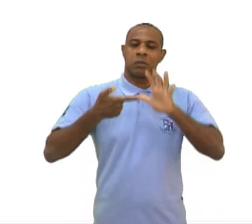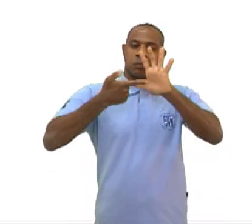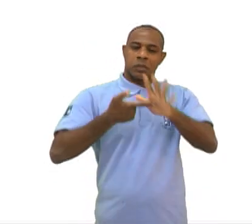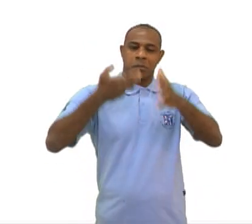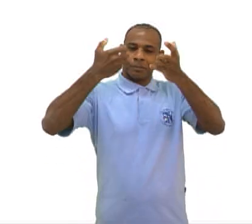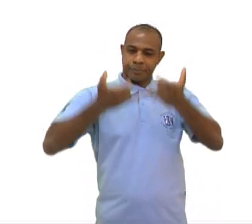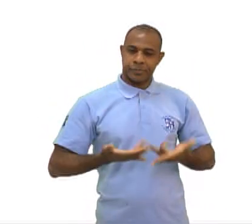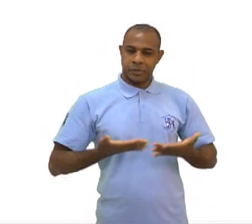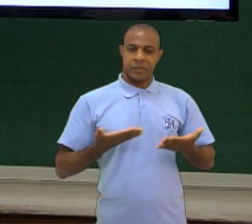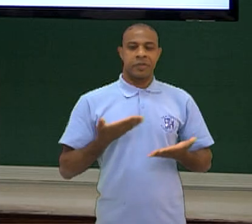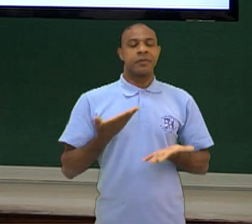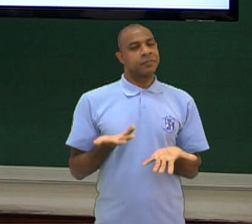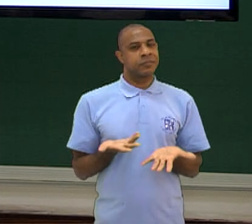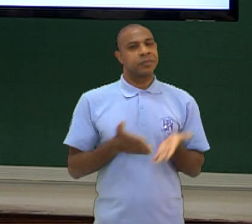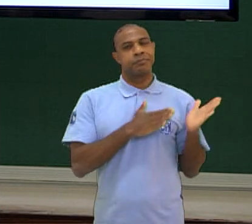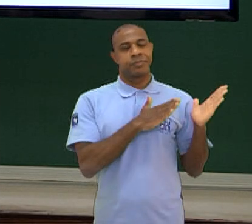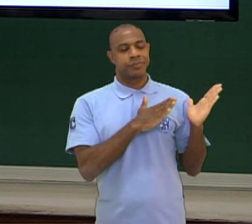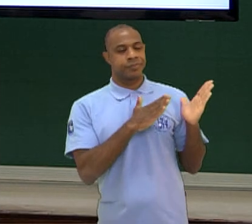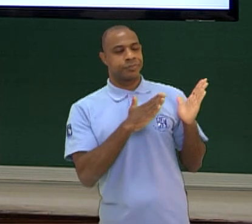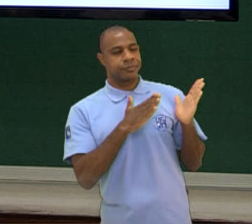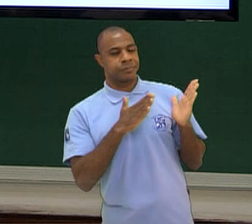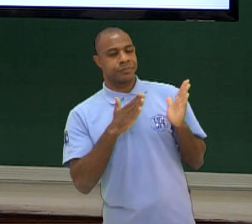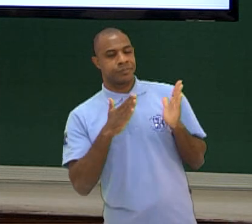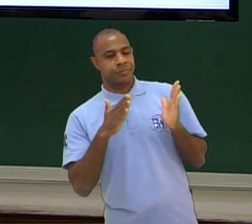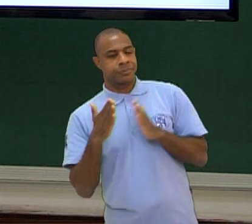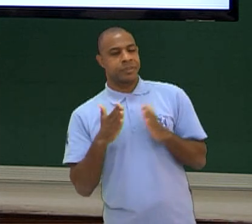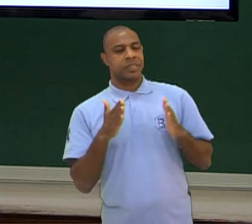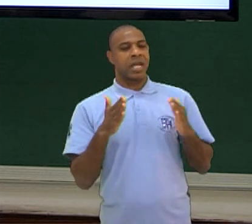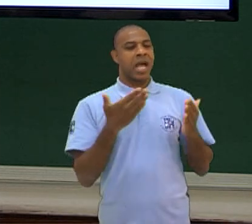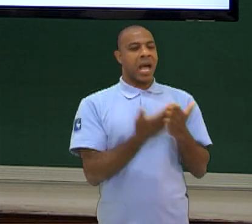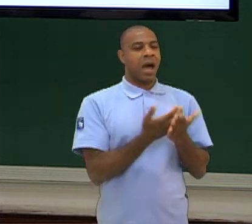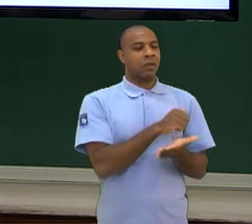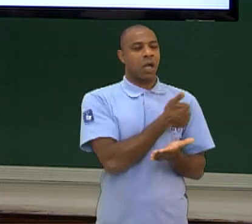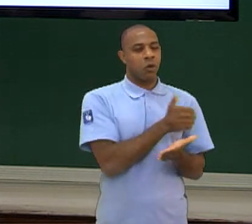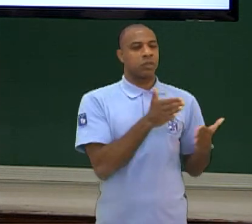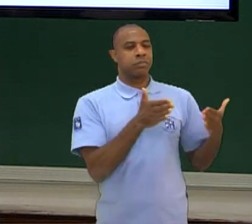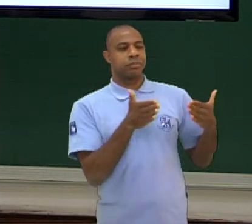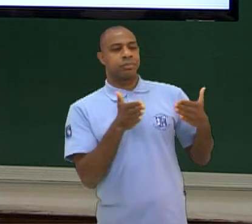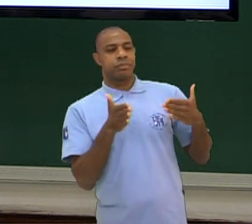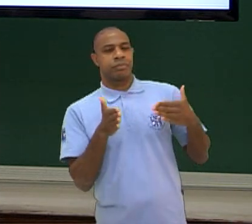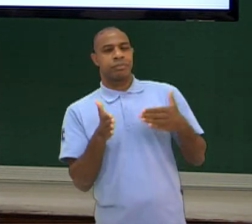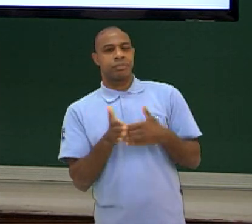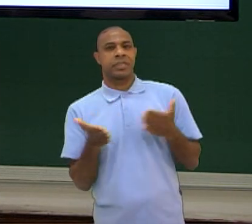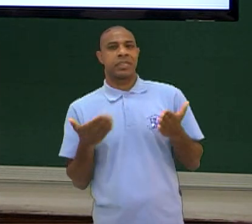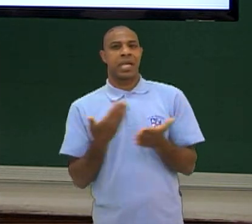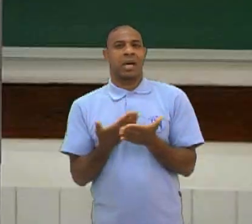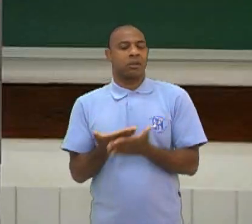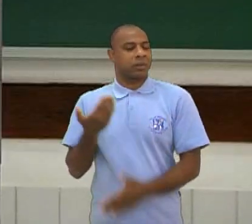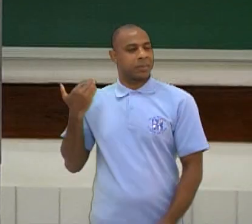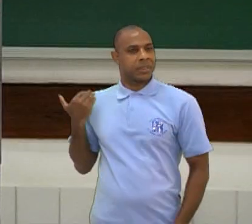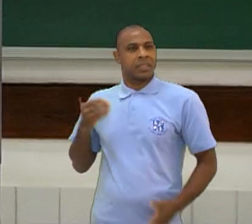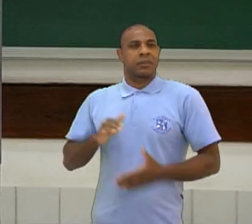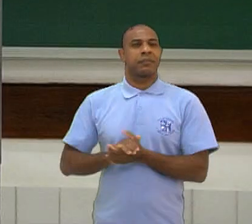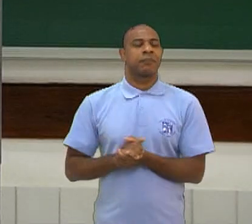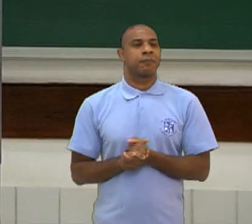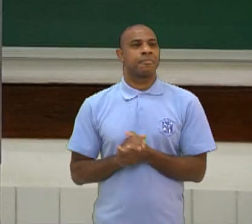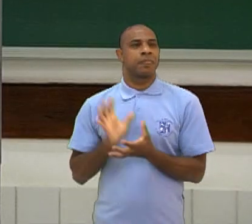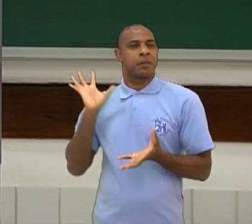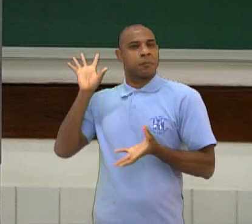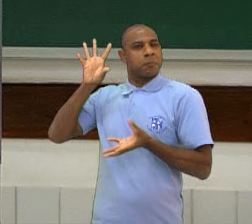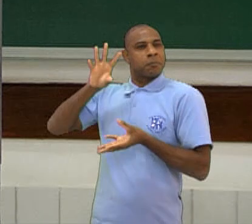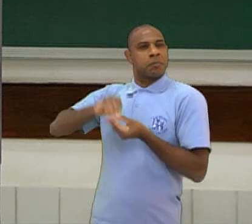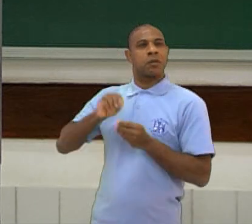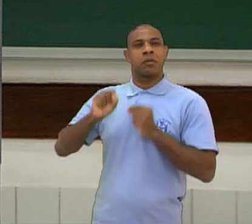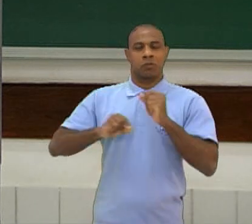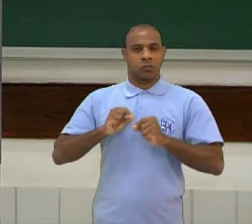vistos no segundo trimestre, que vem desde lá da aula 11 até a aula passada. Gente, então olha lá, revisando. O que nós vamos